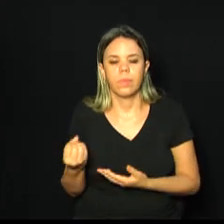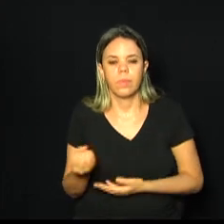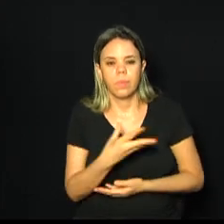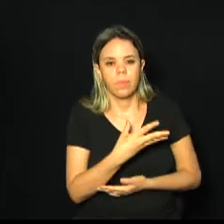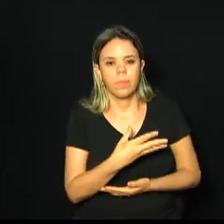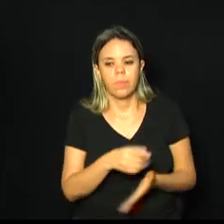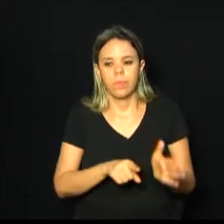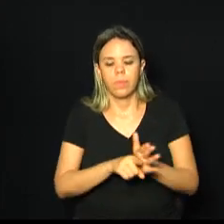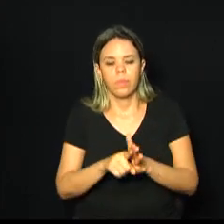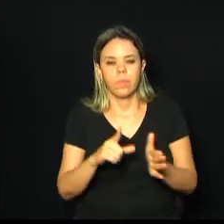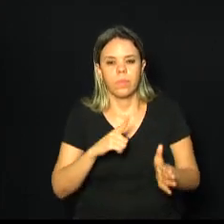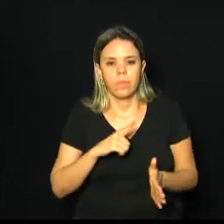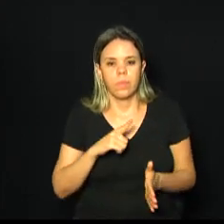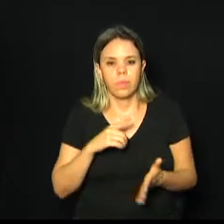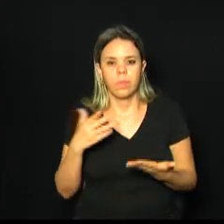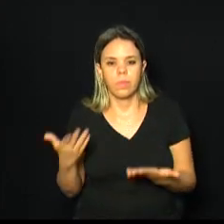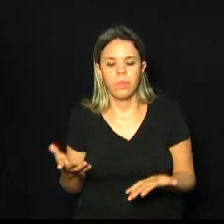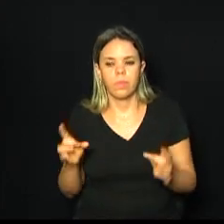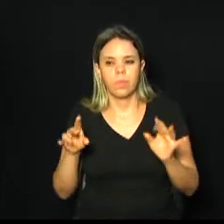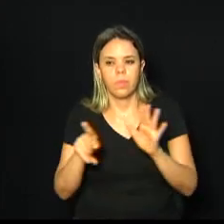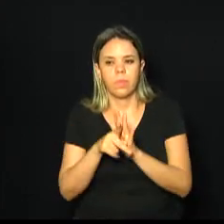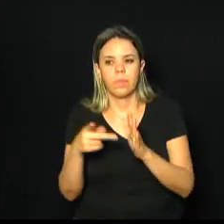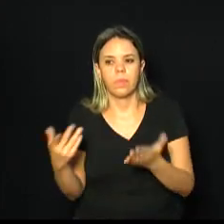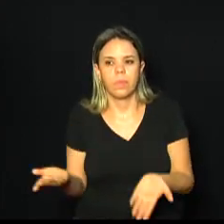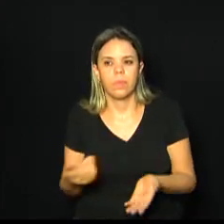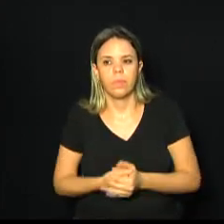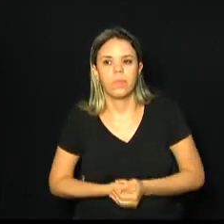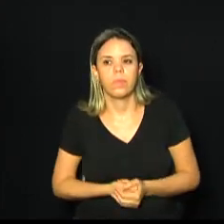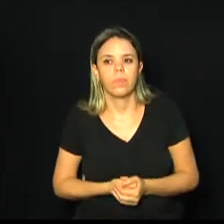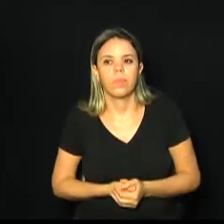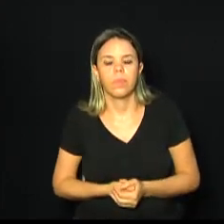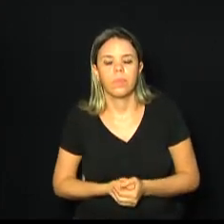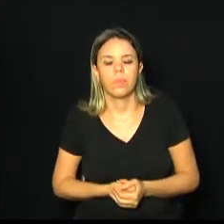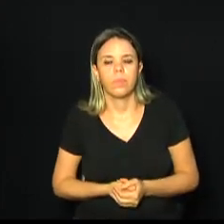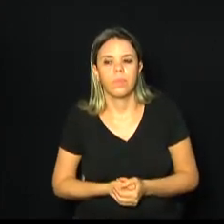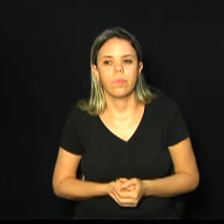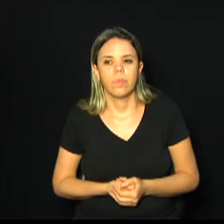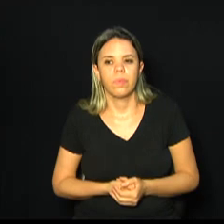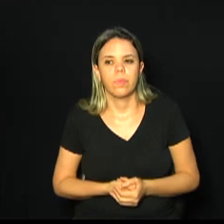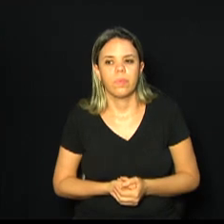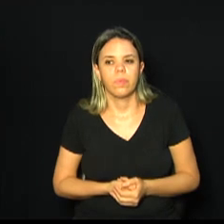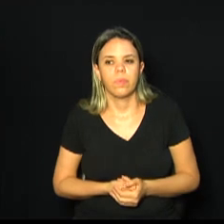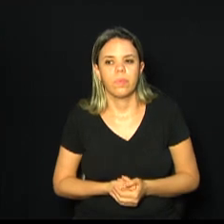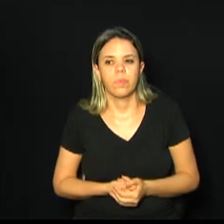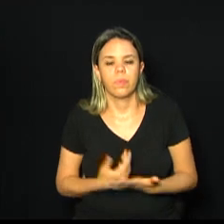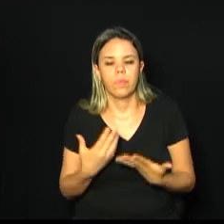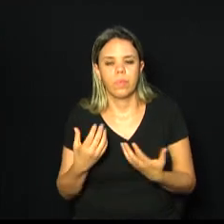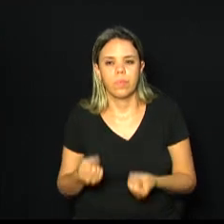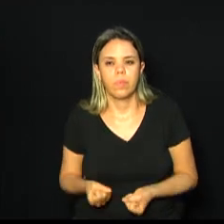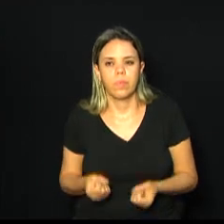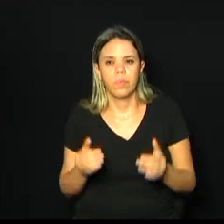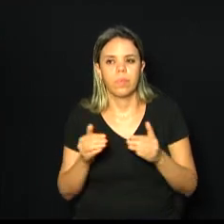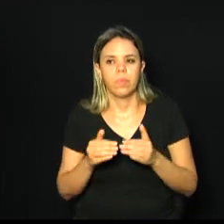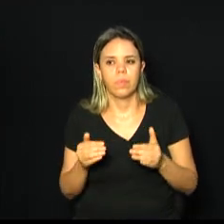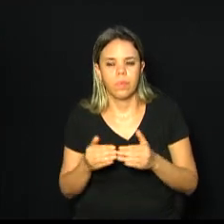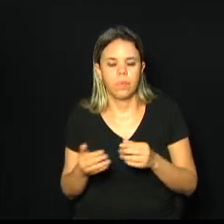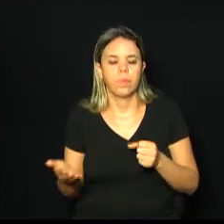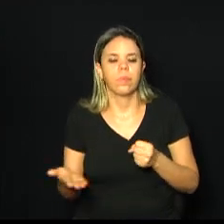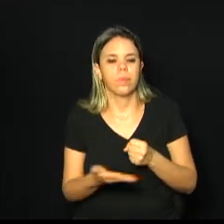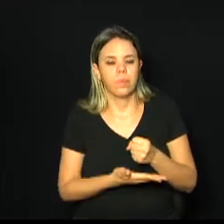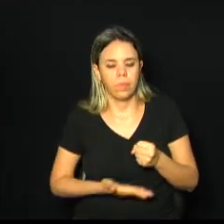Então, e isso tem que ser especificado. E mais, tem que ser consentido. A base